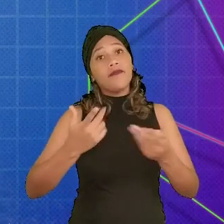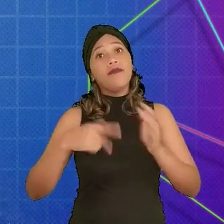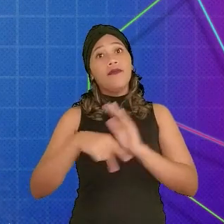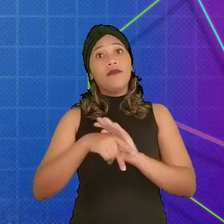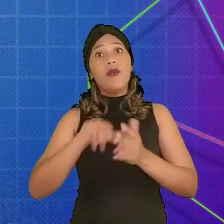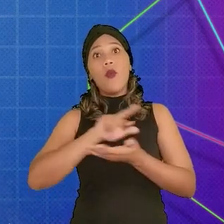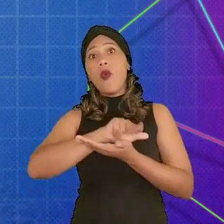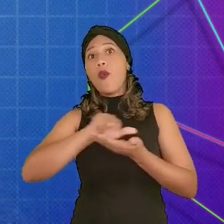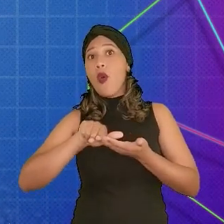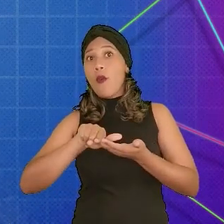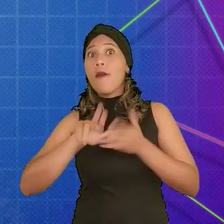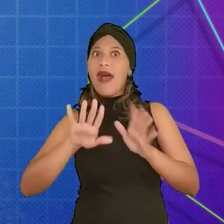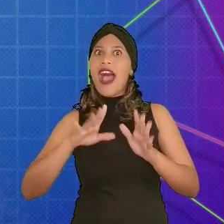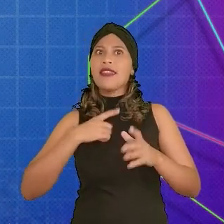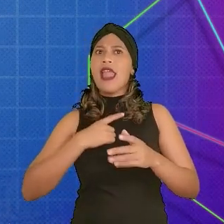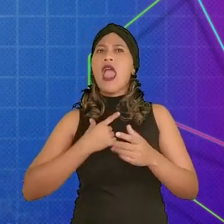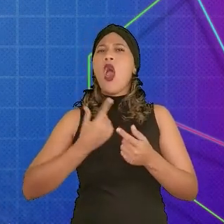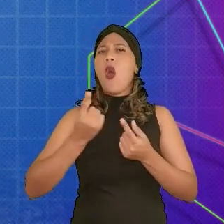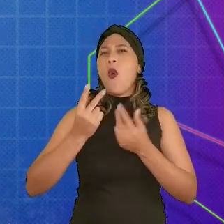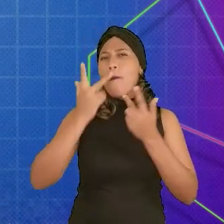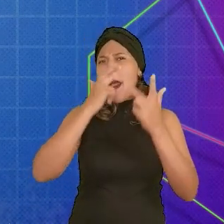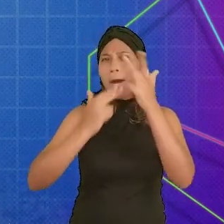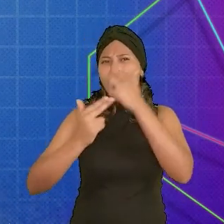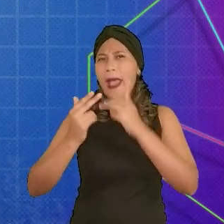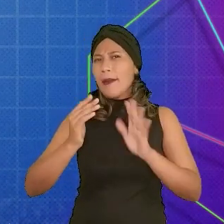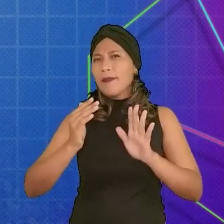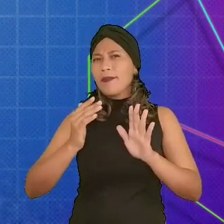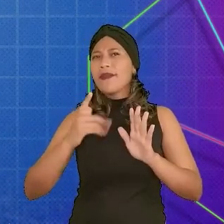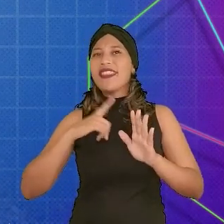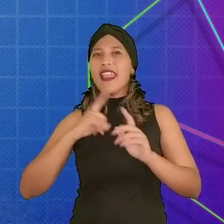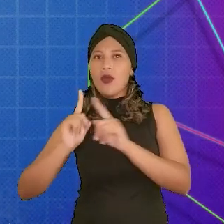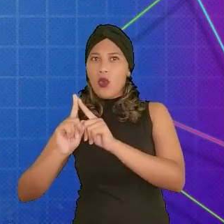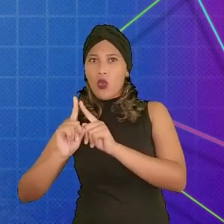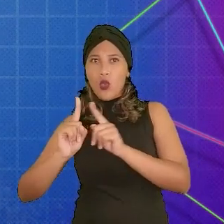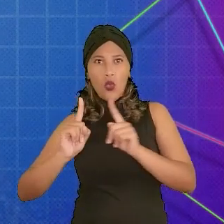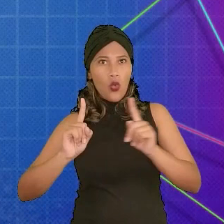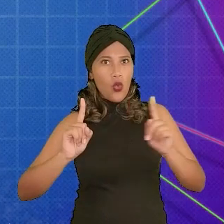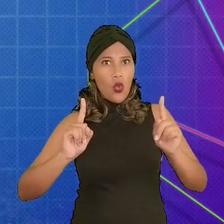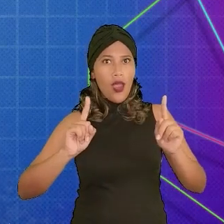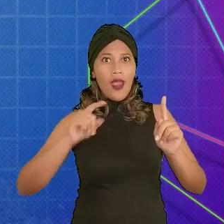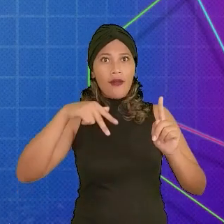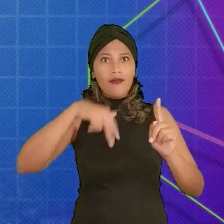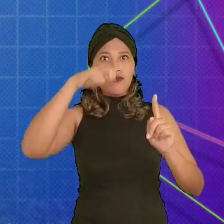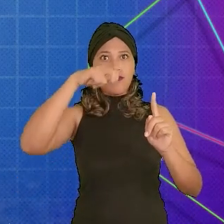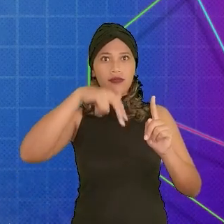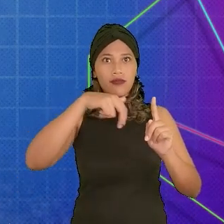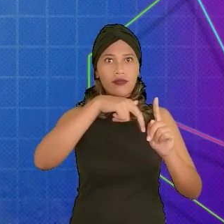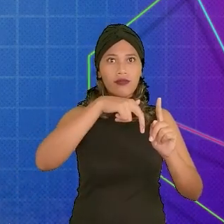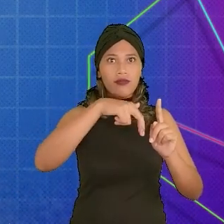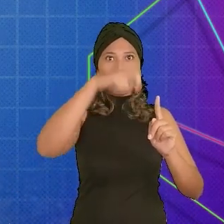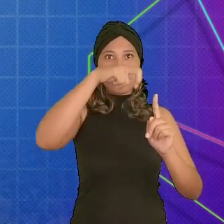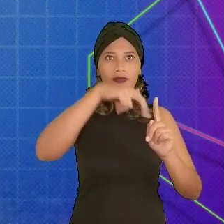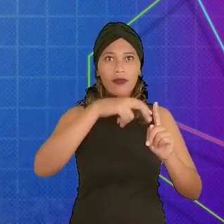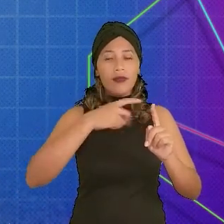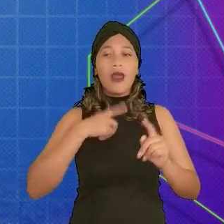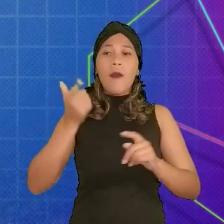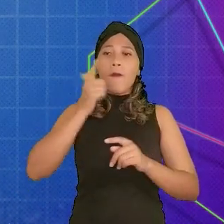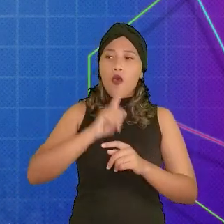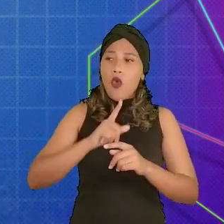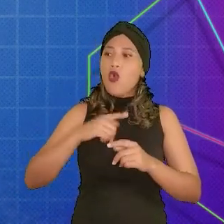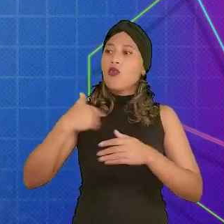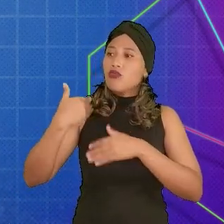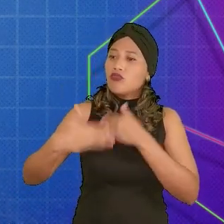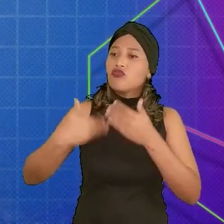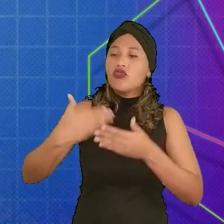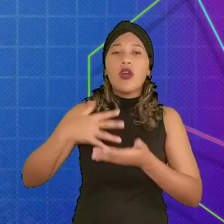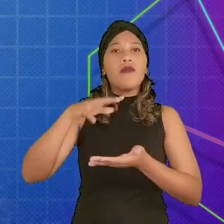alguns sistemas similares. O jogador vai da esquerda para a direita da tela e tem comandos como andar e pular. São padrões reaproveitados